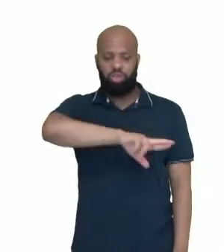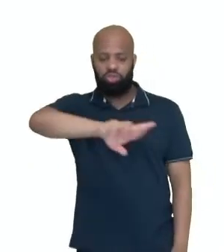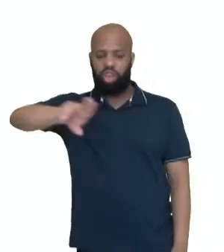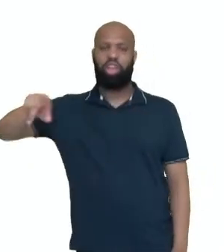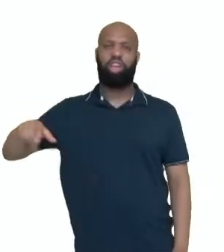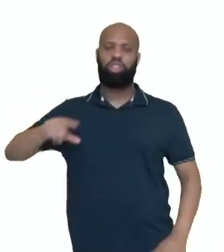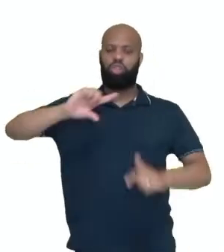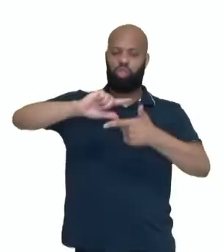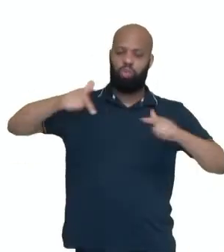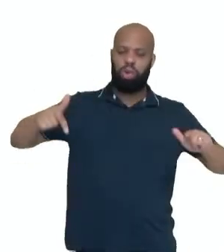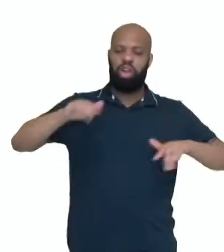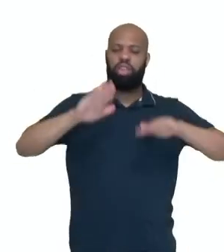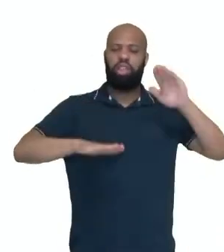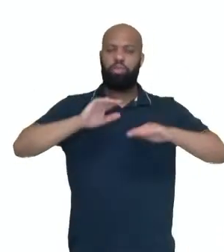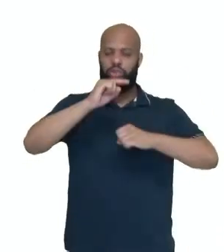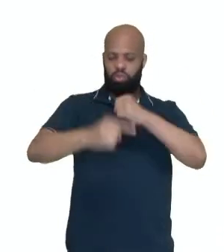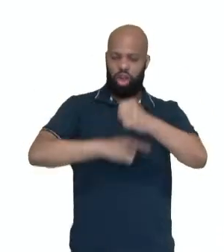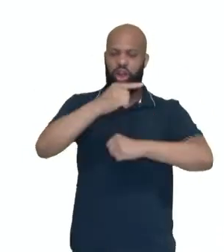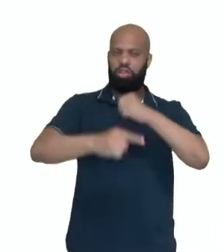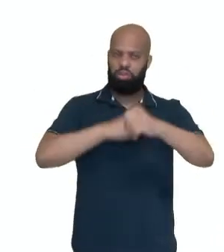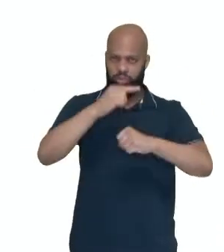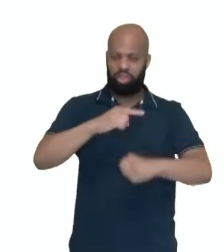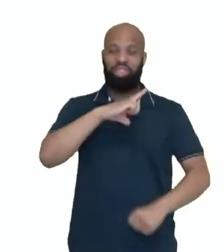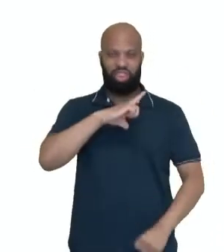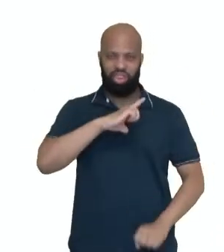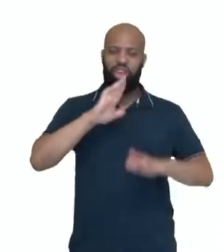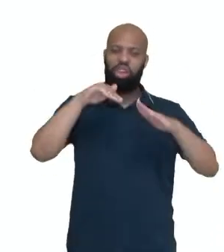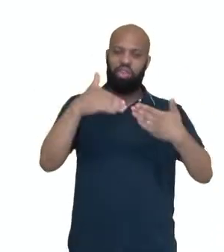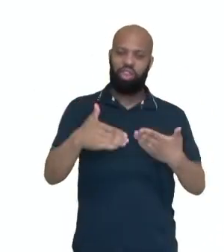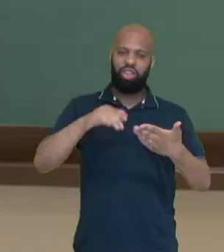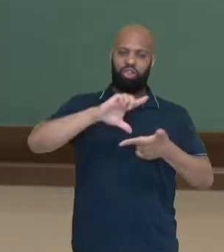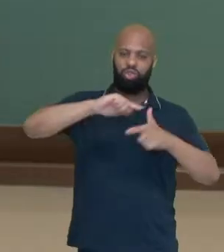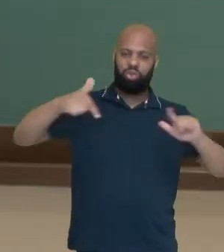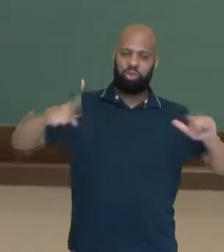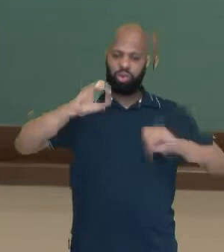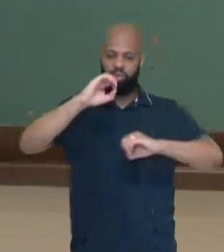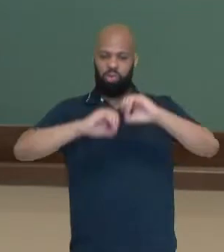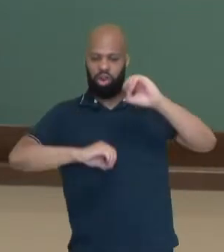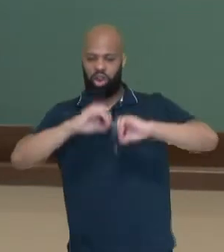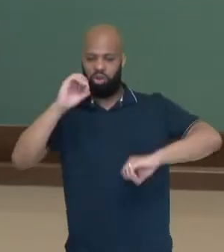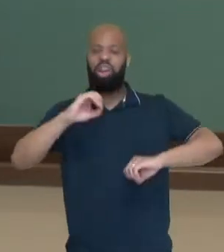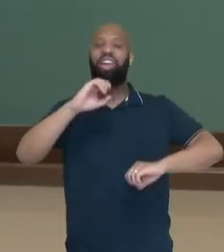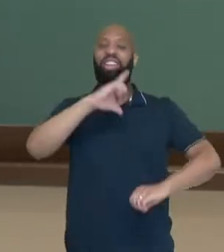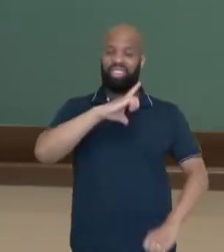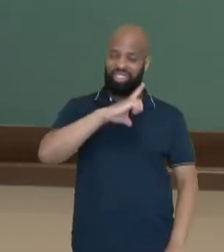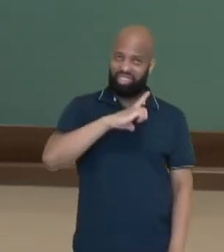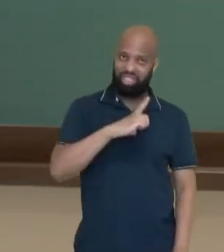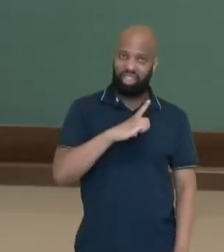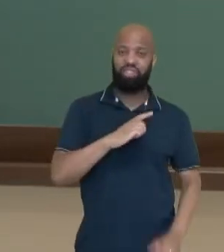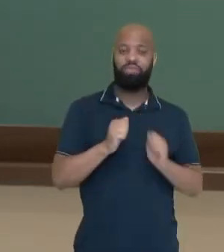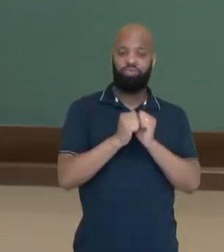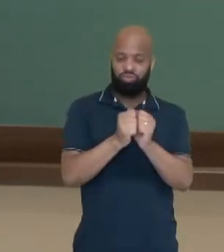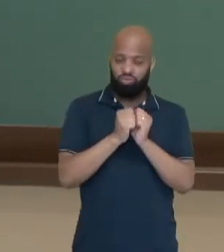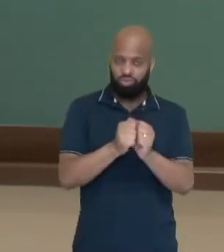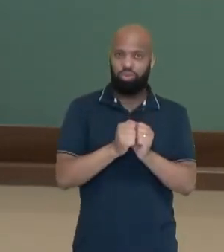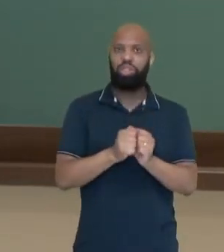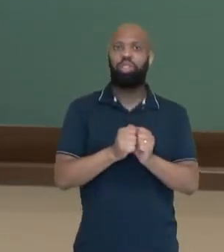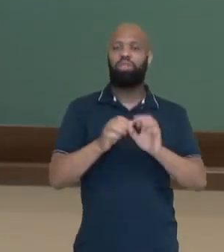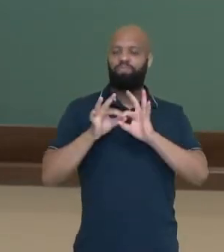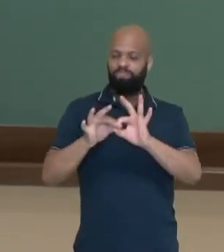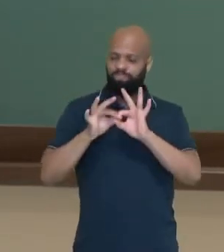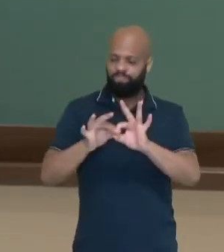geométricas dependendo dos átomos que a compõem. Então, a geometria molecular, ela está presente nos compostos